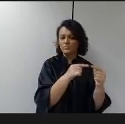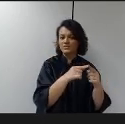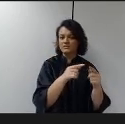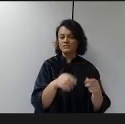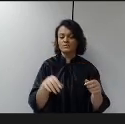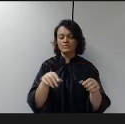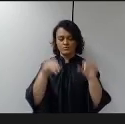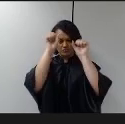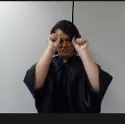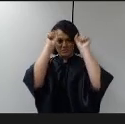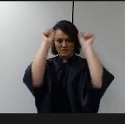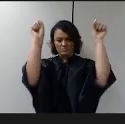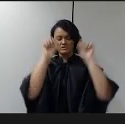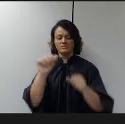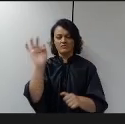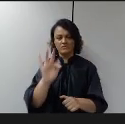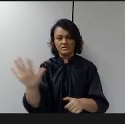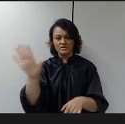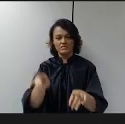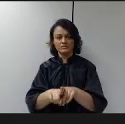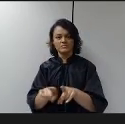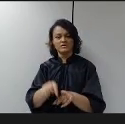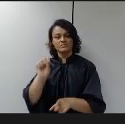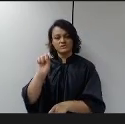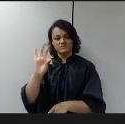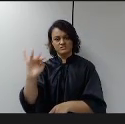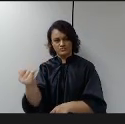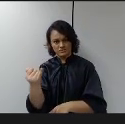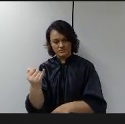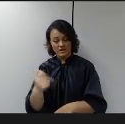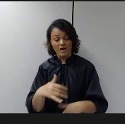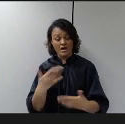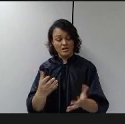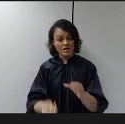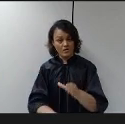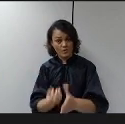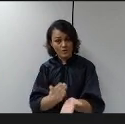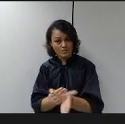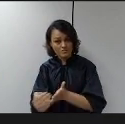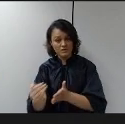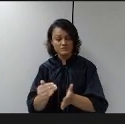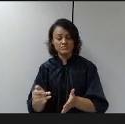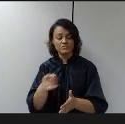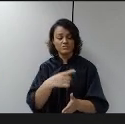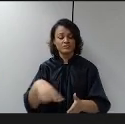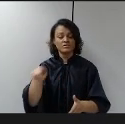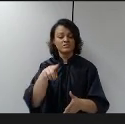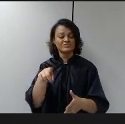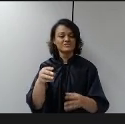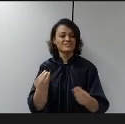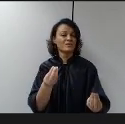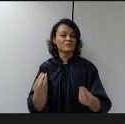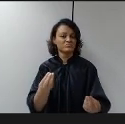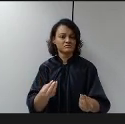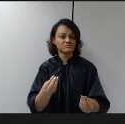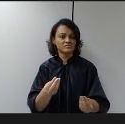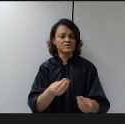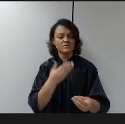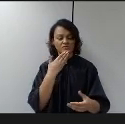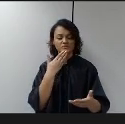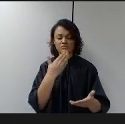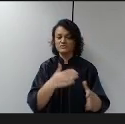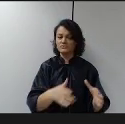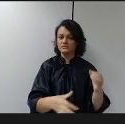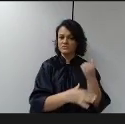Federal e do STJ. Na origem, excelências, trata-se de foi impetrado um mandado de segurança em que